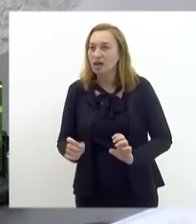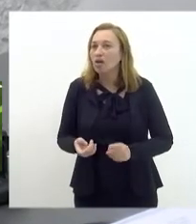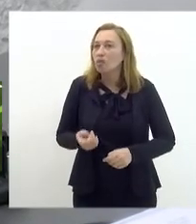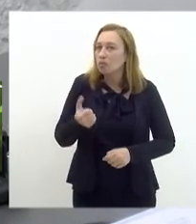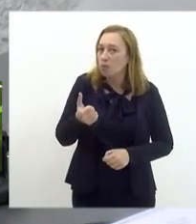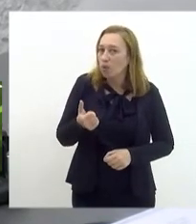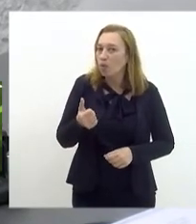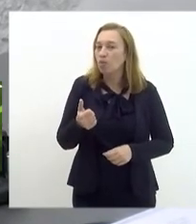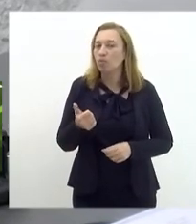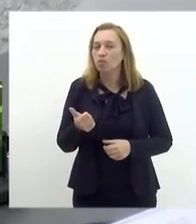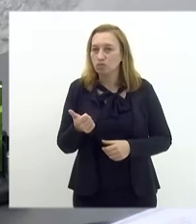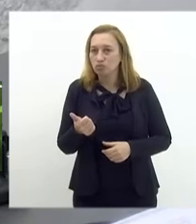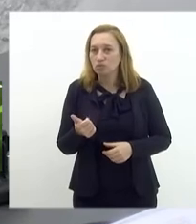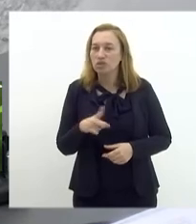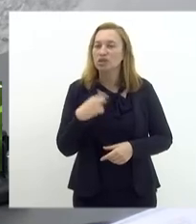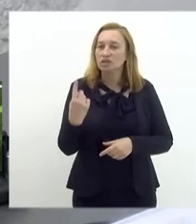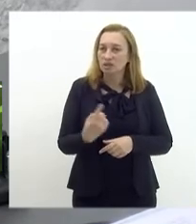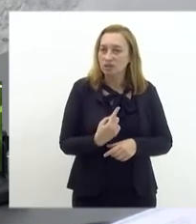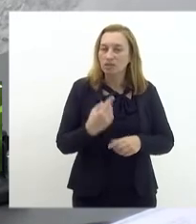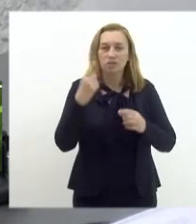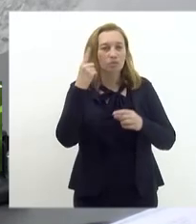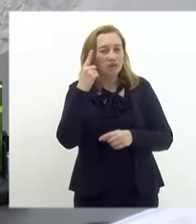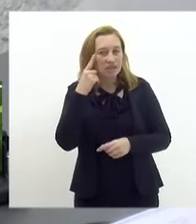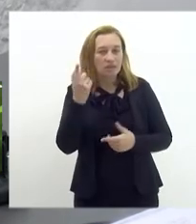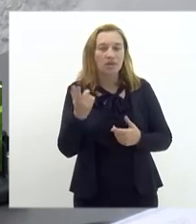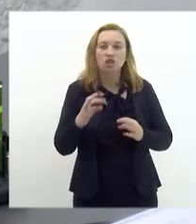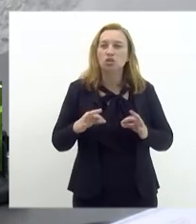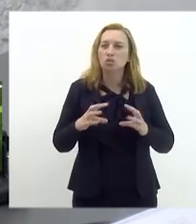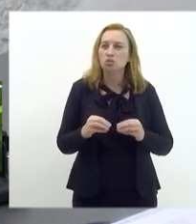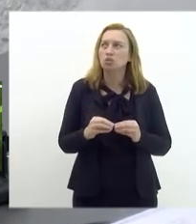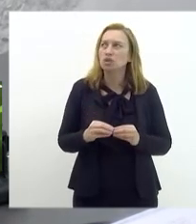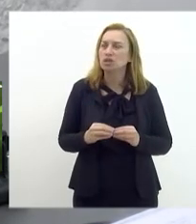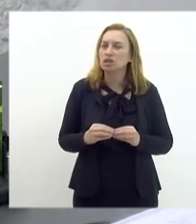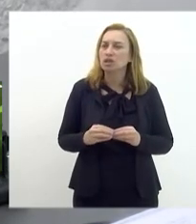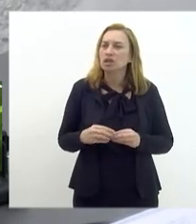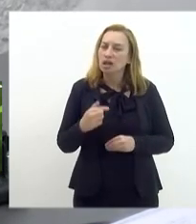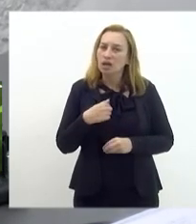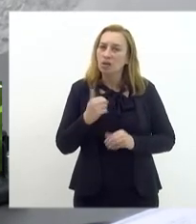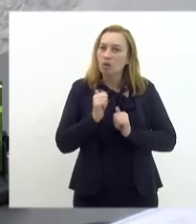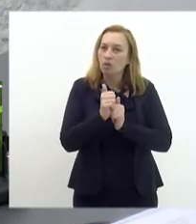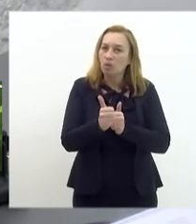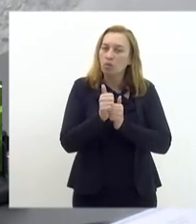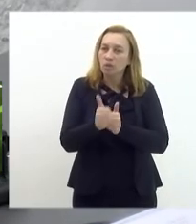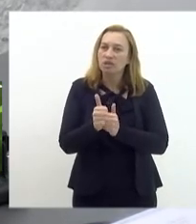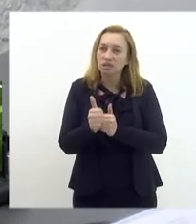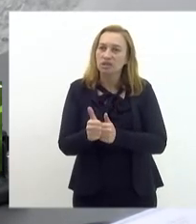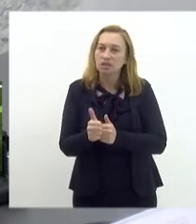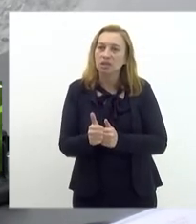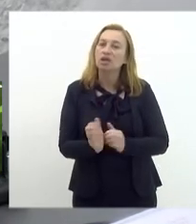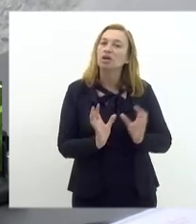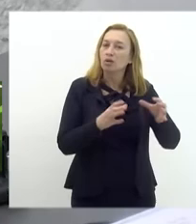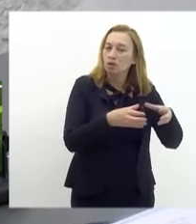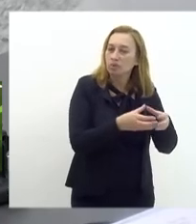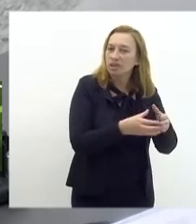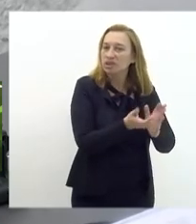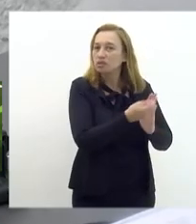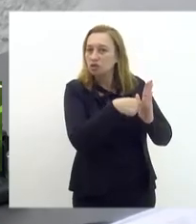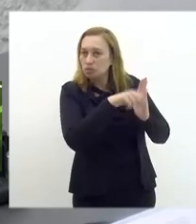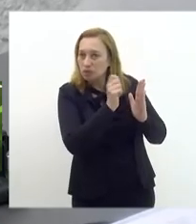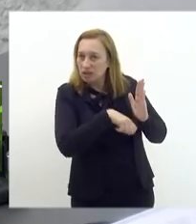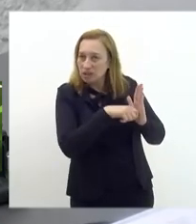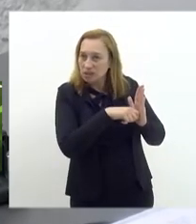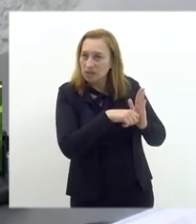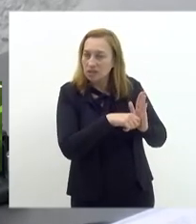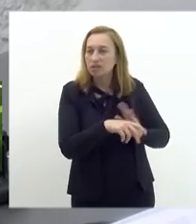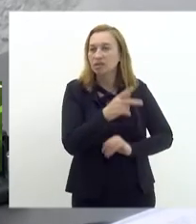de fruto da nossa reflexão, daquilo que eu acompanho, né, seja na Comissão de Tributação,